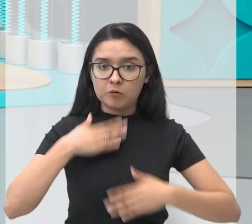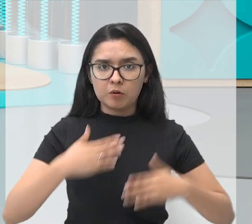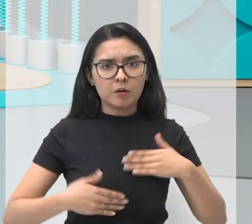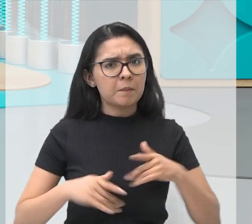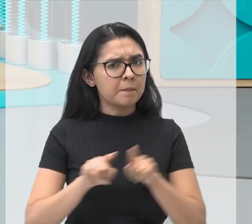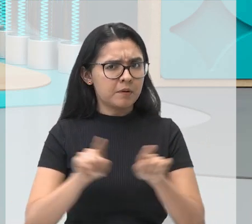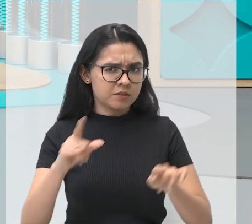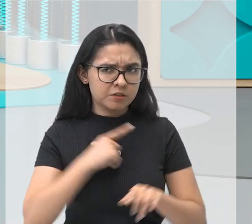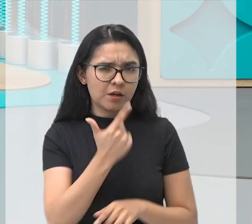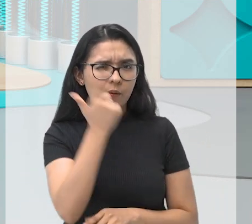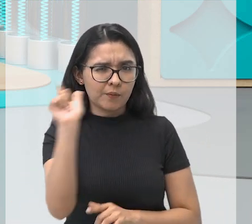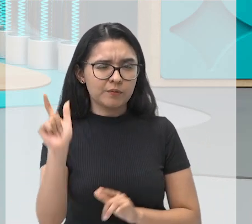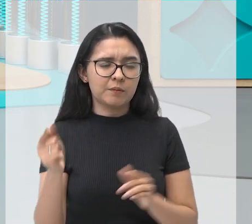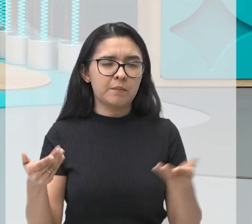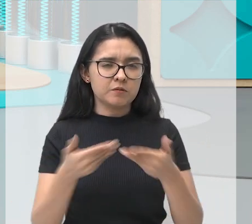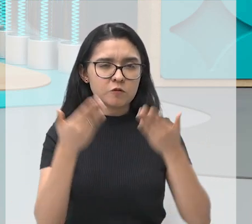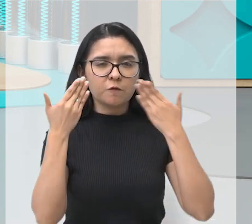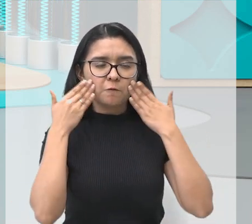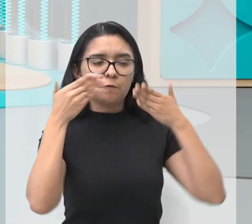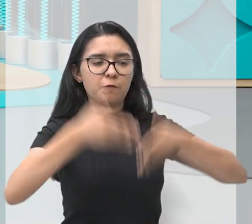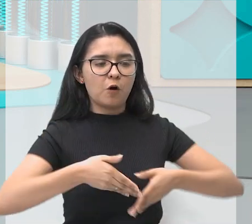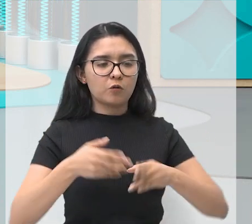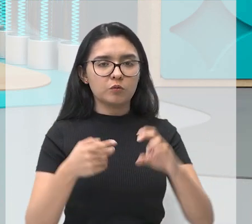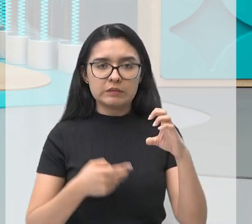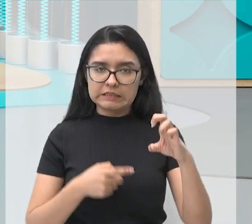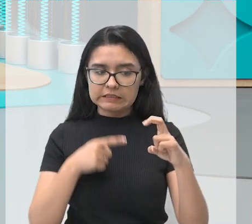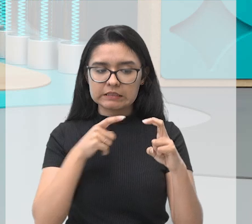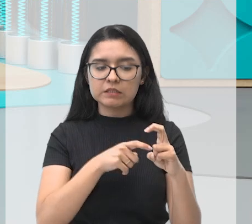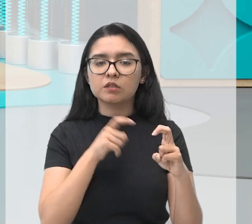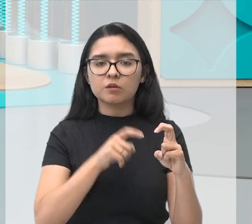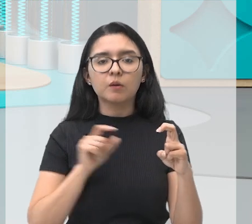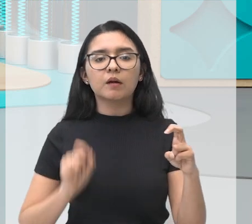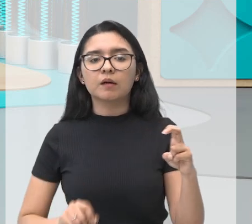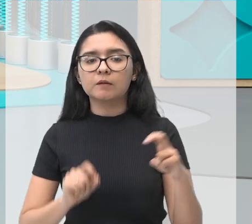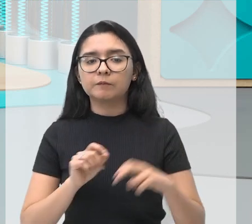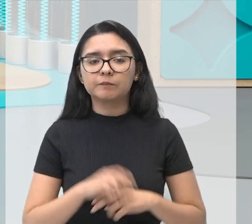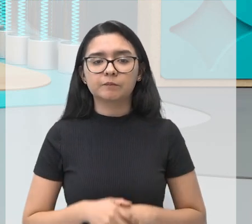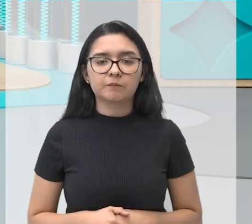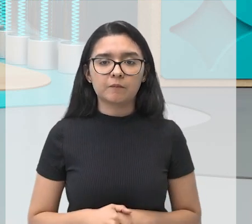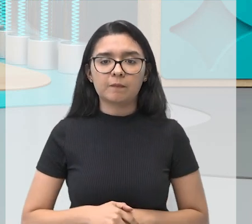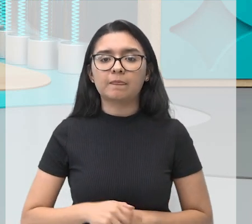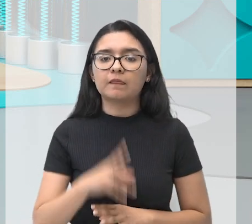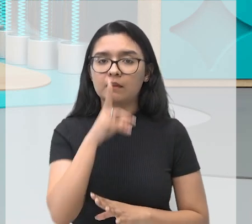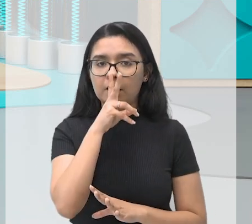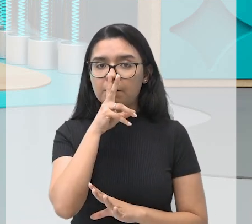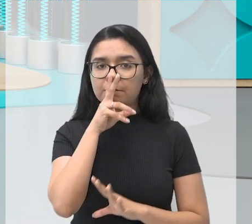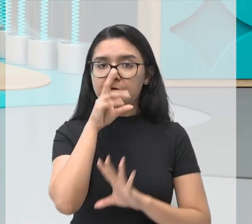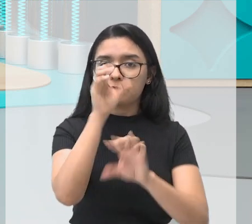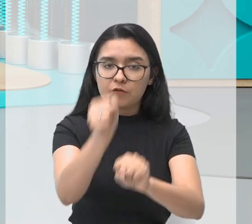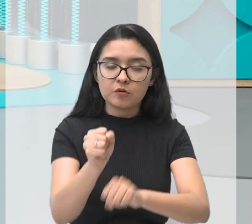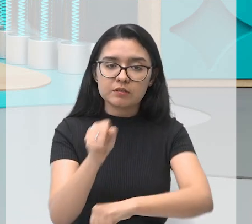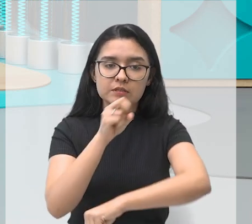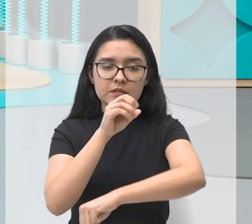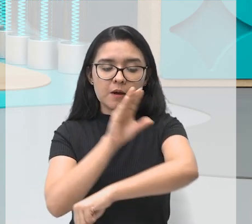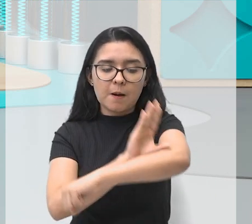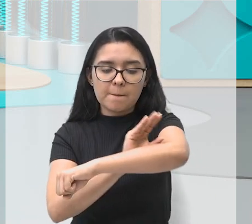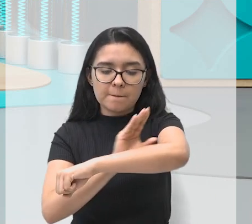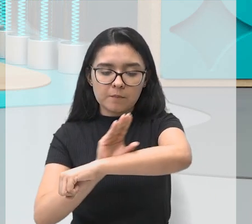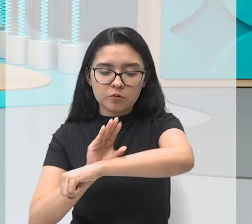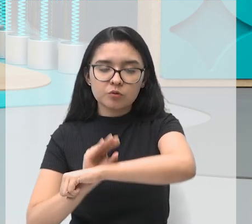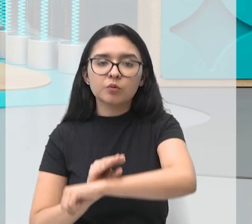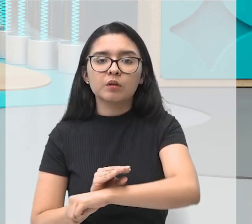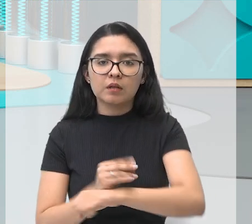corpo possuir algumas outras, nós vamos explorar 5 capacidades físicas. E são elas. Nós vamos falar da força muscular, da